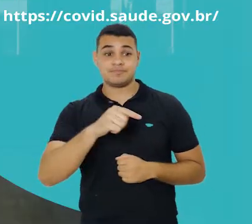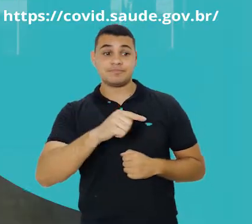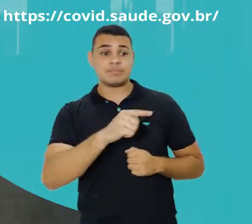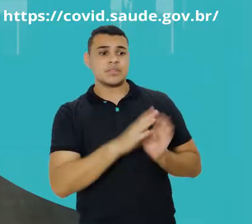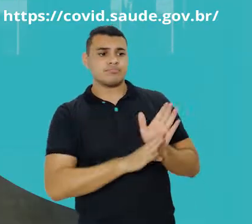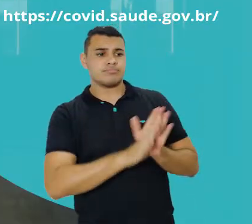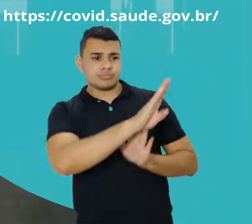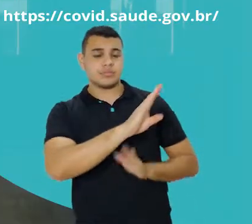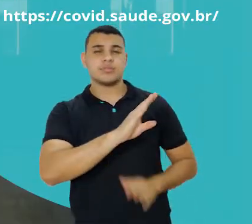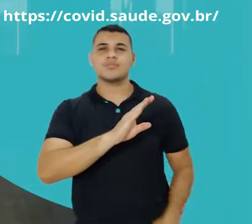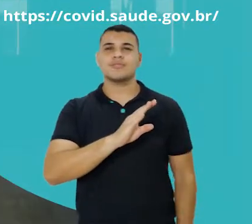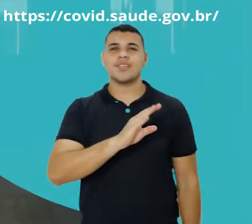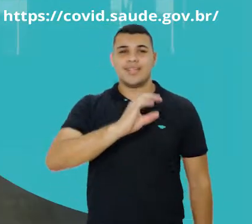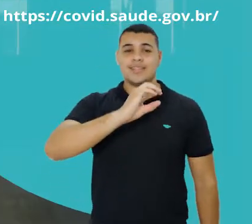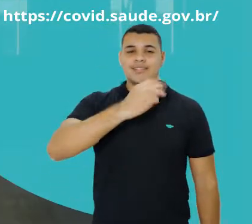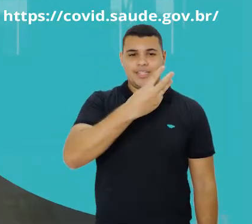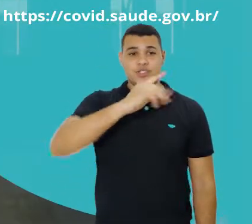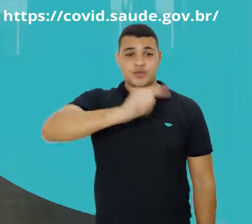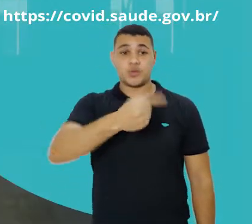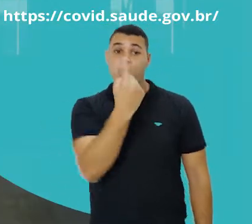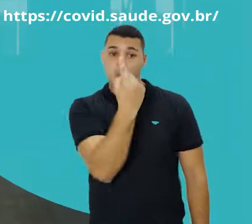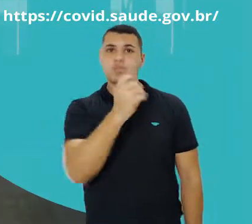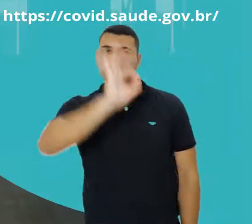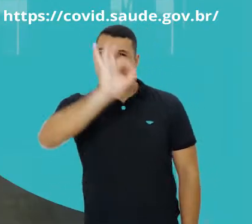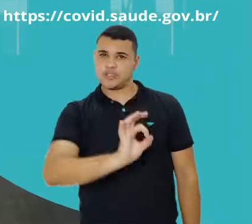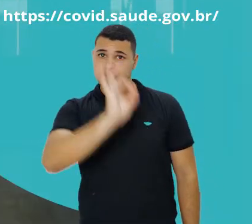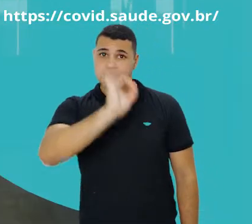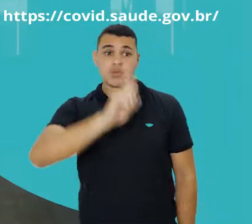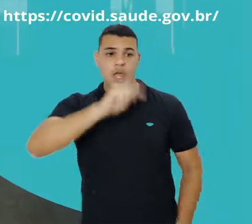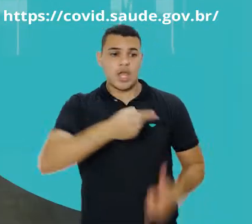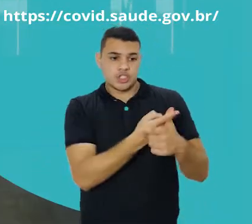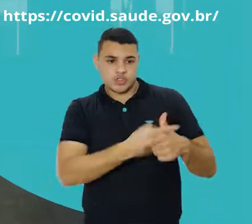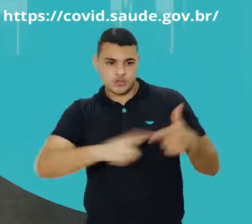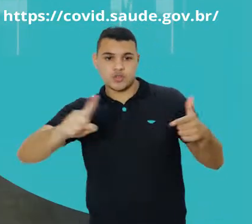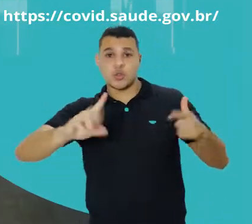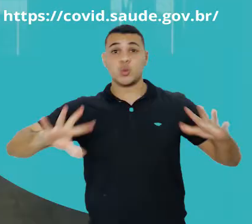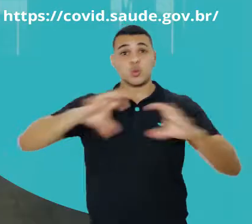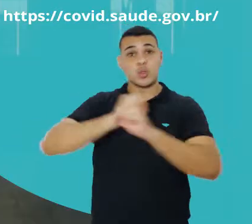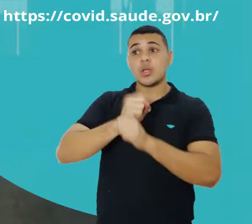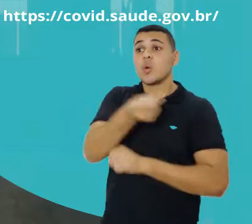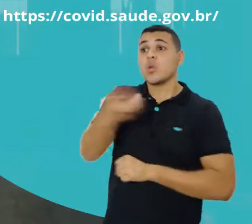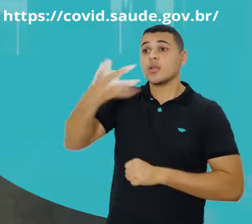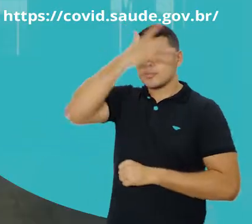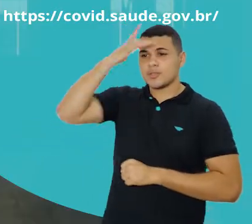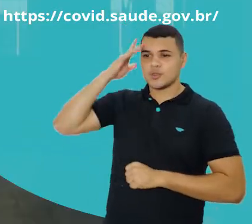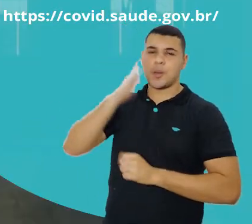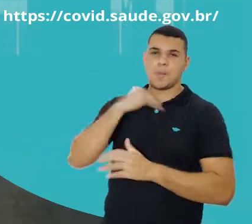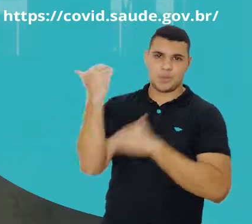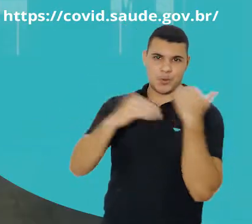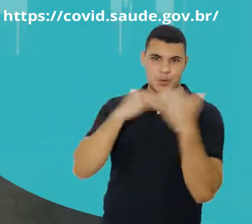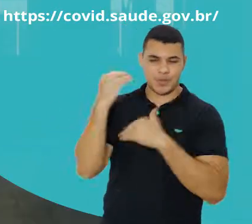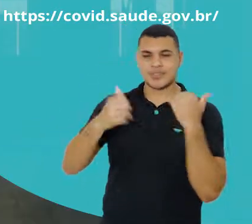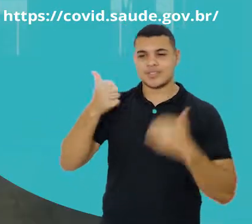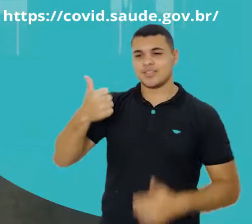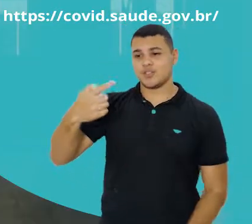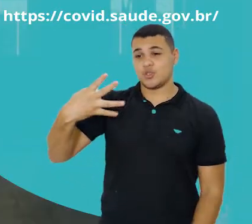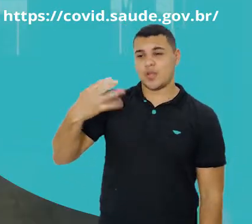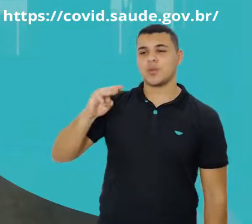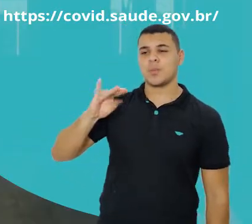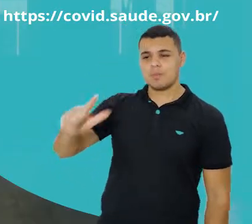de letalidade de 3,1% é resultado da divisão desse total de óbitos, 124